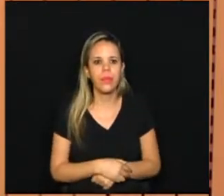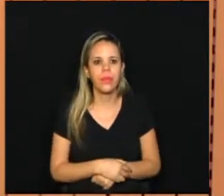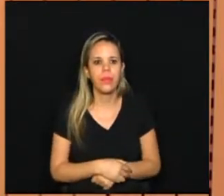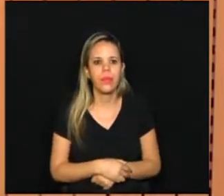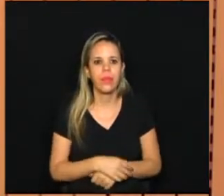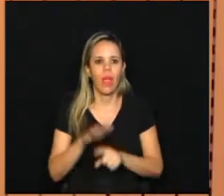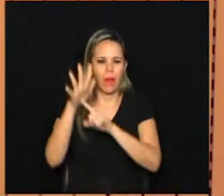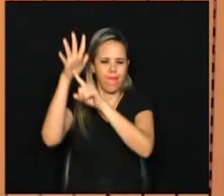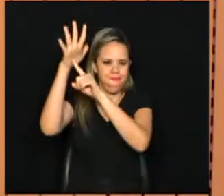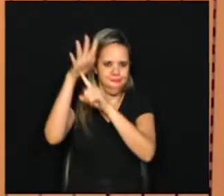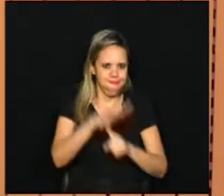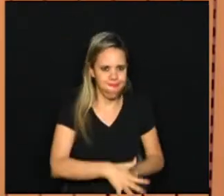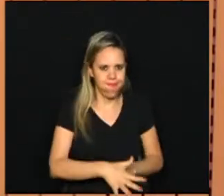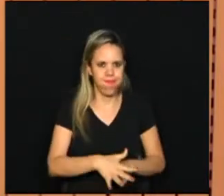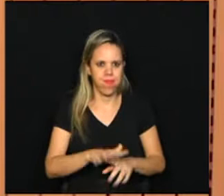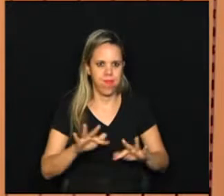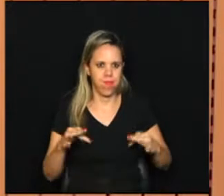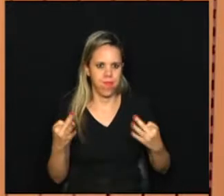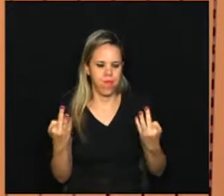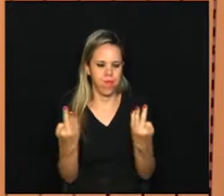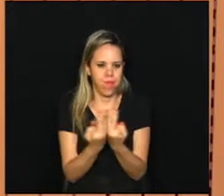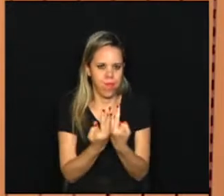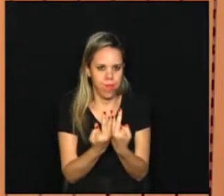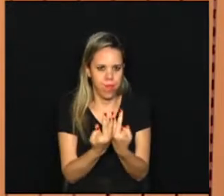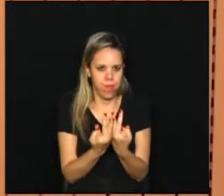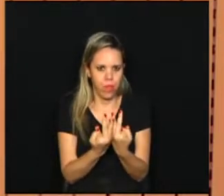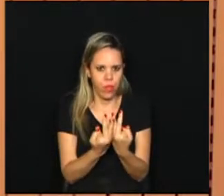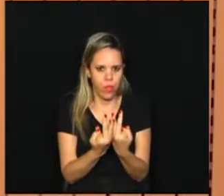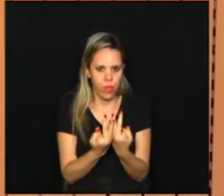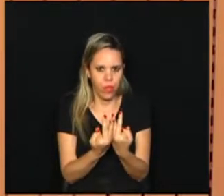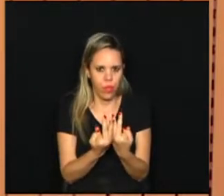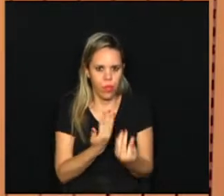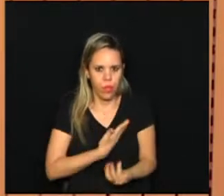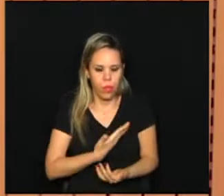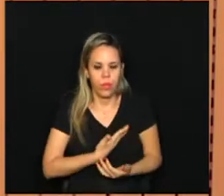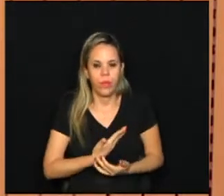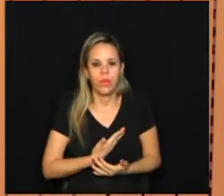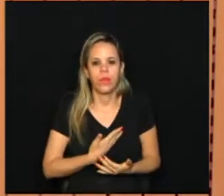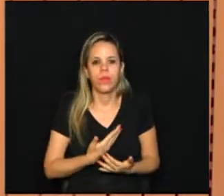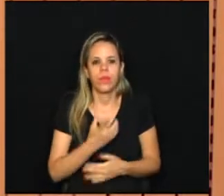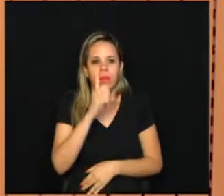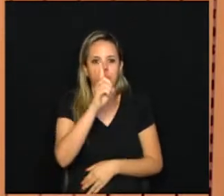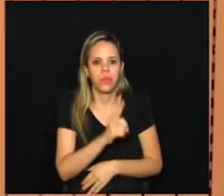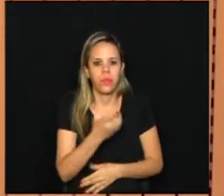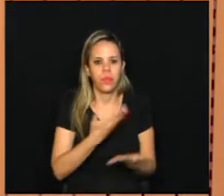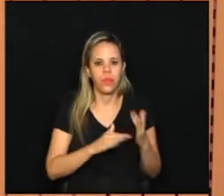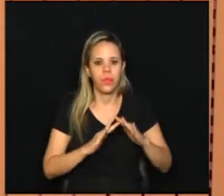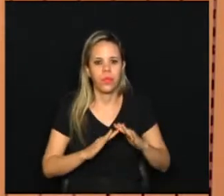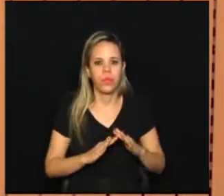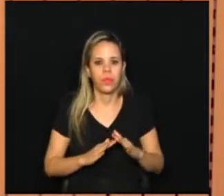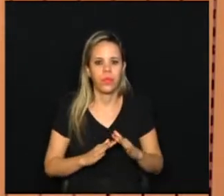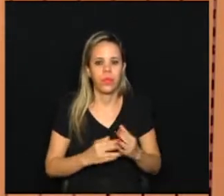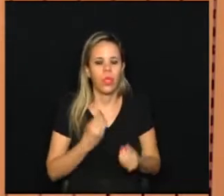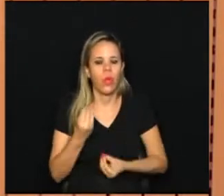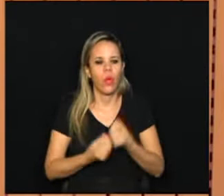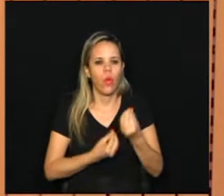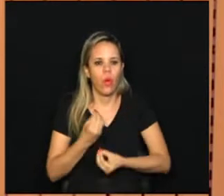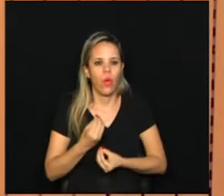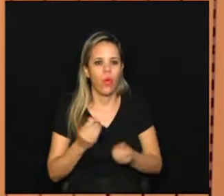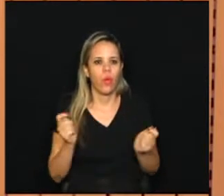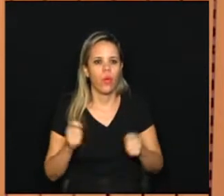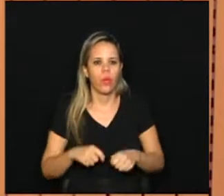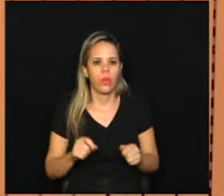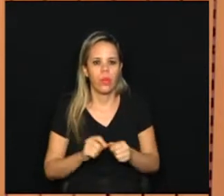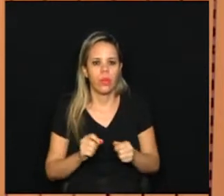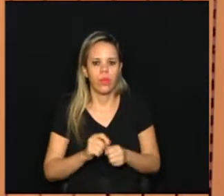atacado pelos pais, pelos colegas e até pela direção da escola. Como se isso não fosse bastante,